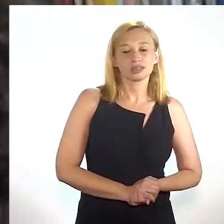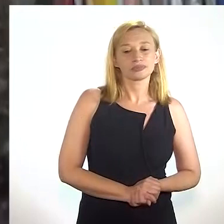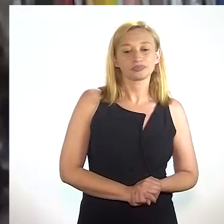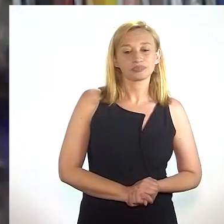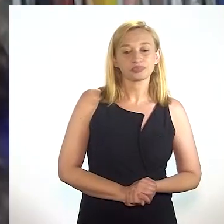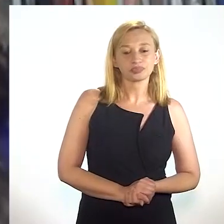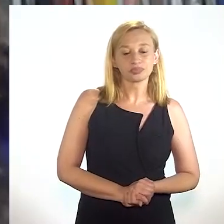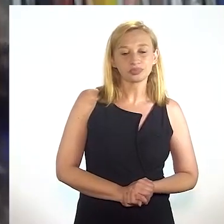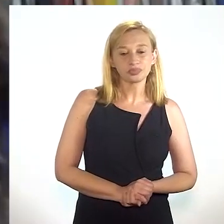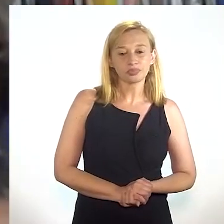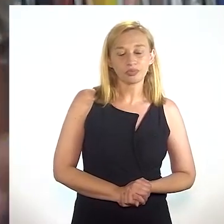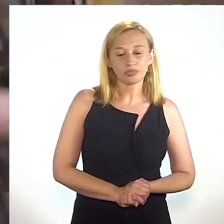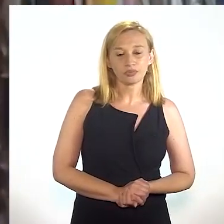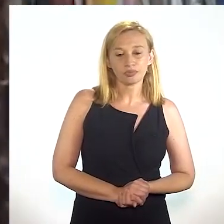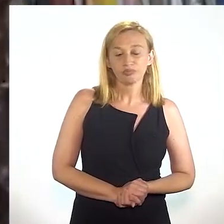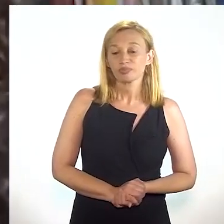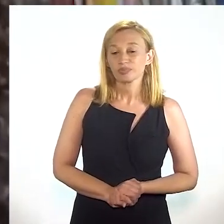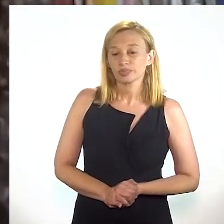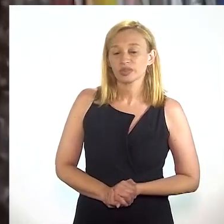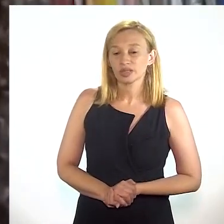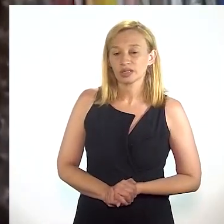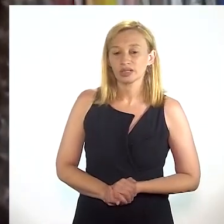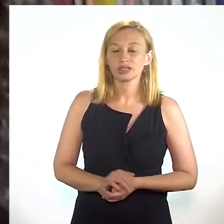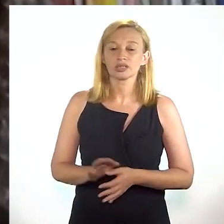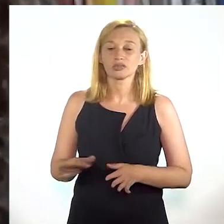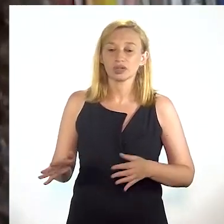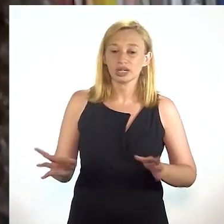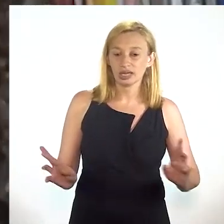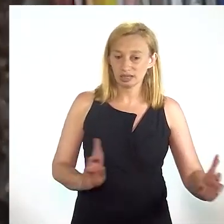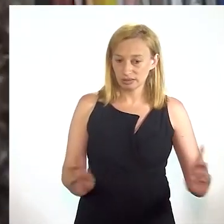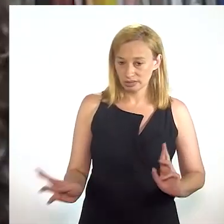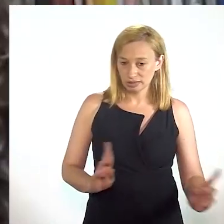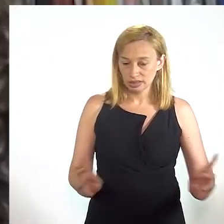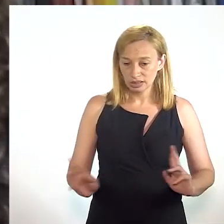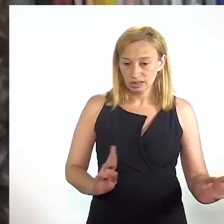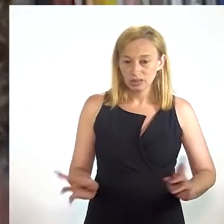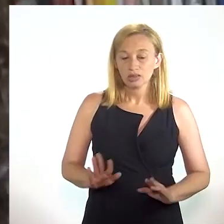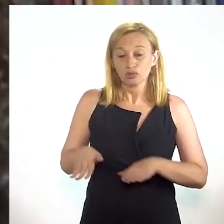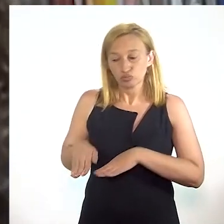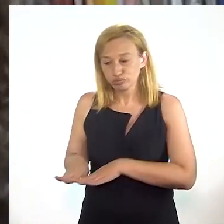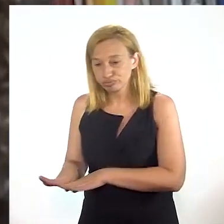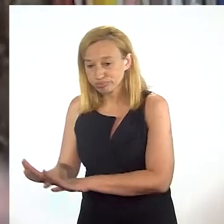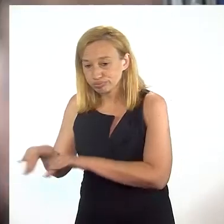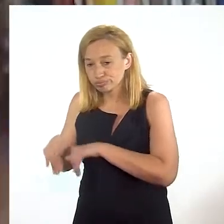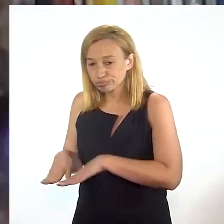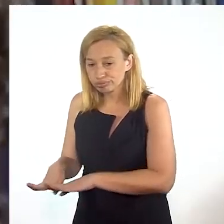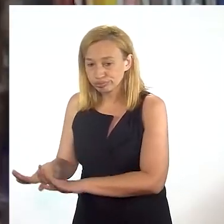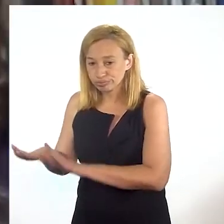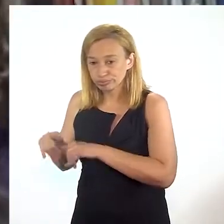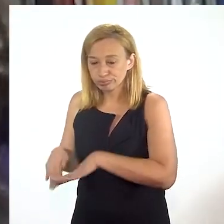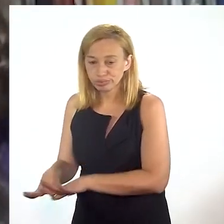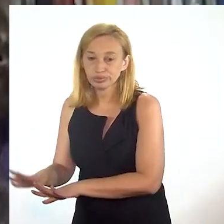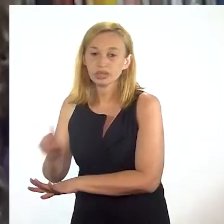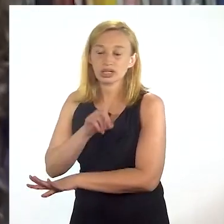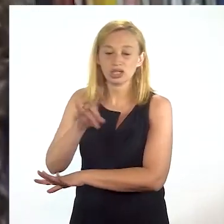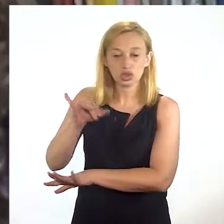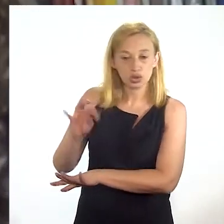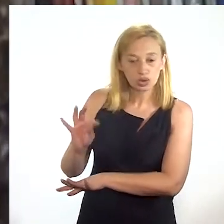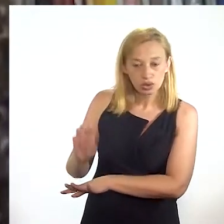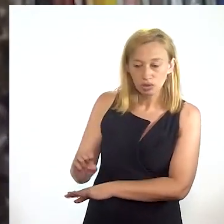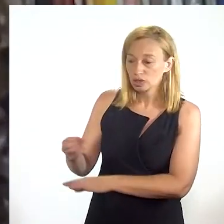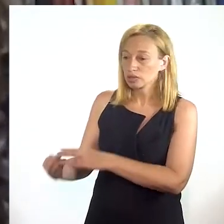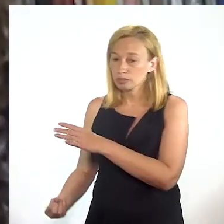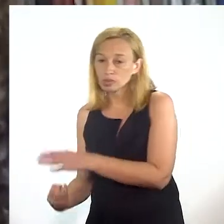e entregava em outro. Uma rede de utilização de costureiras, principalmente da